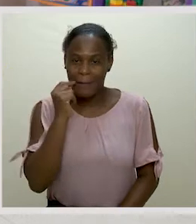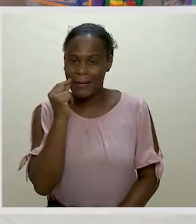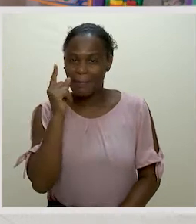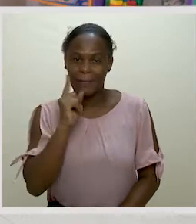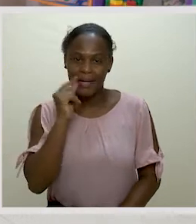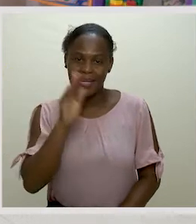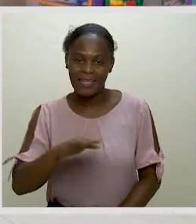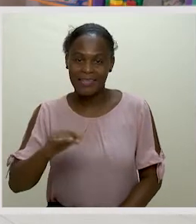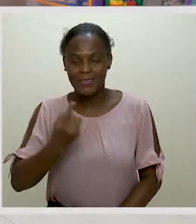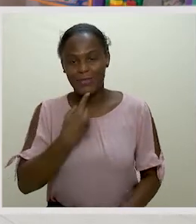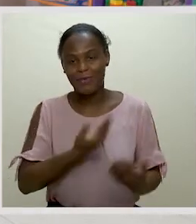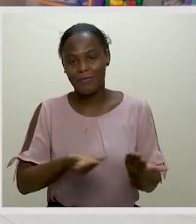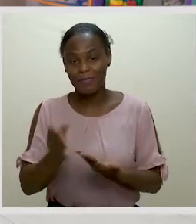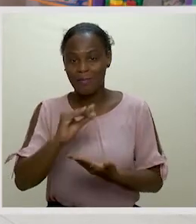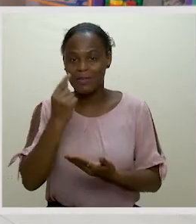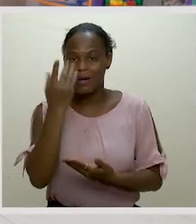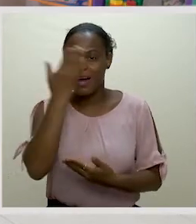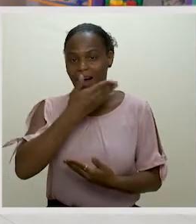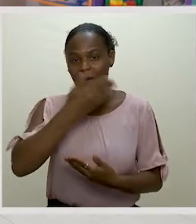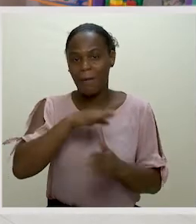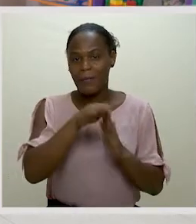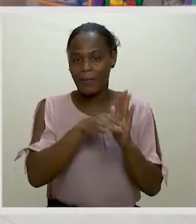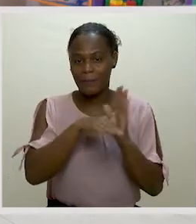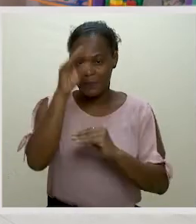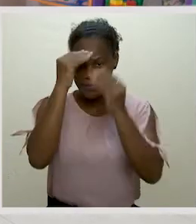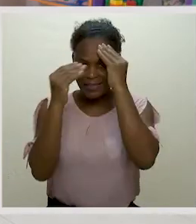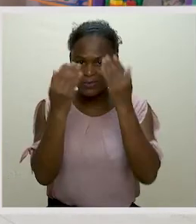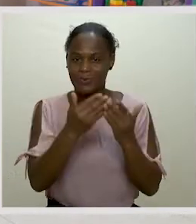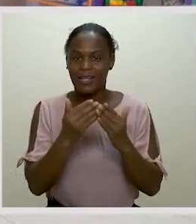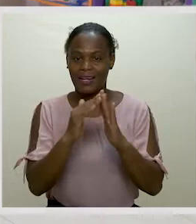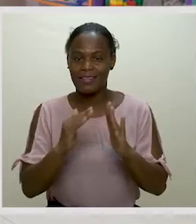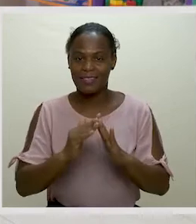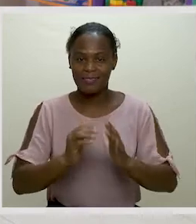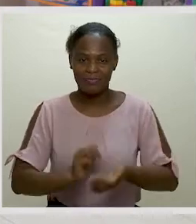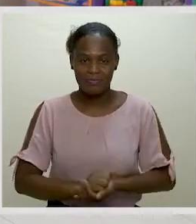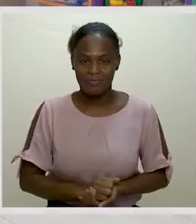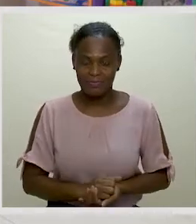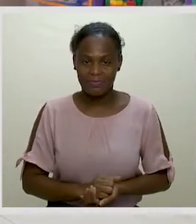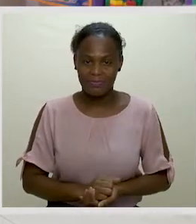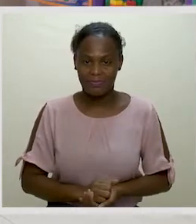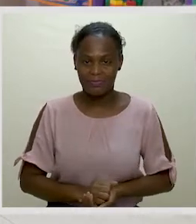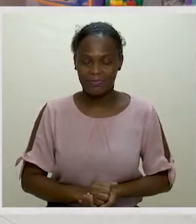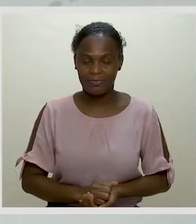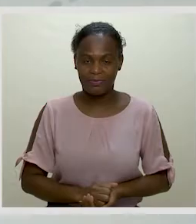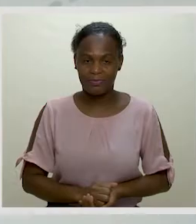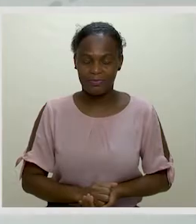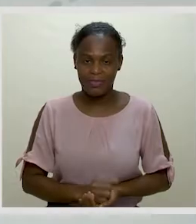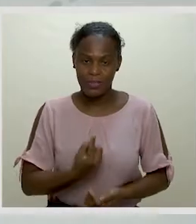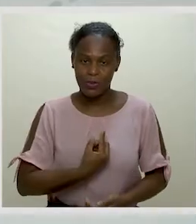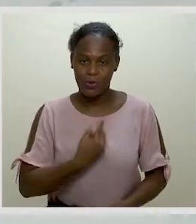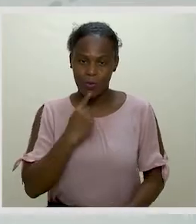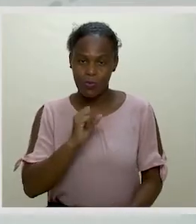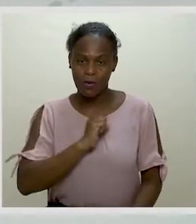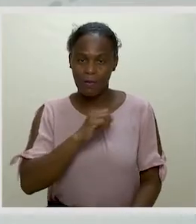Olá, meninos e meninas, sejam bem-vindos a mais uma aula no programa Aprender e Estudar em Casa.